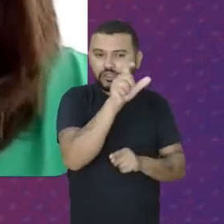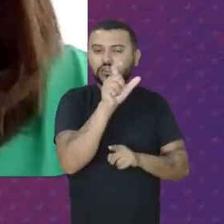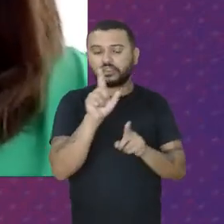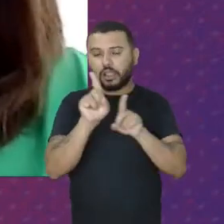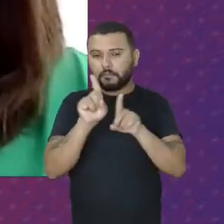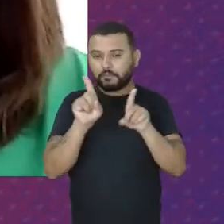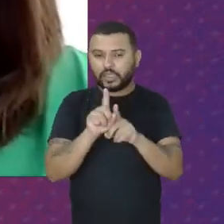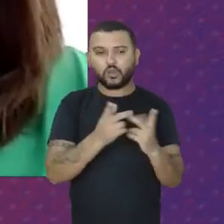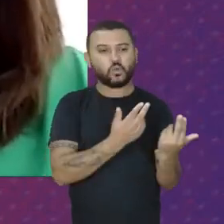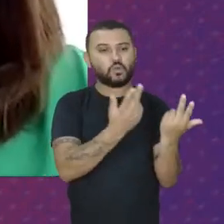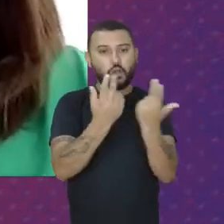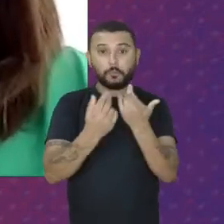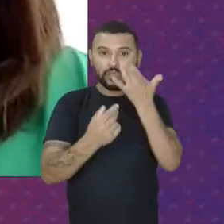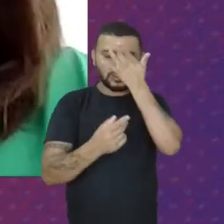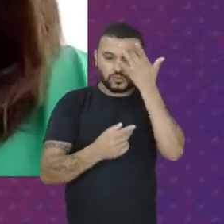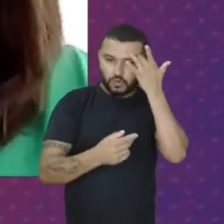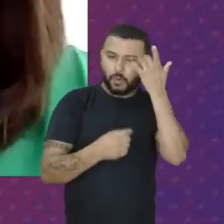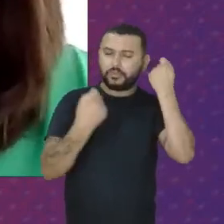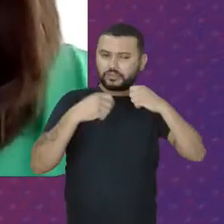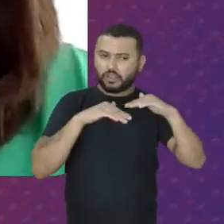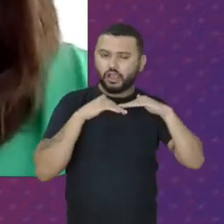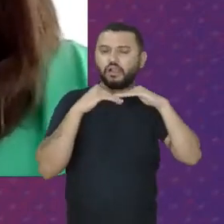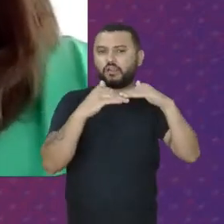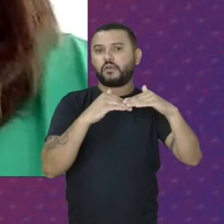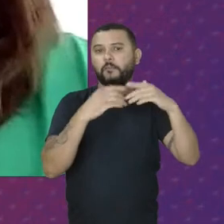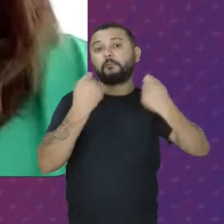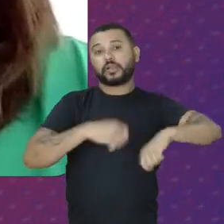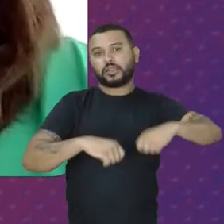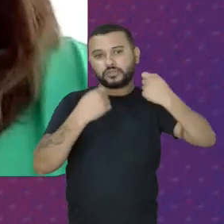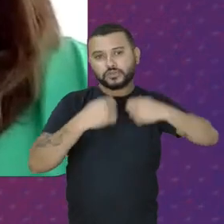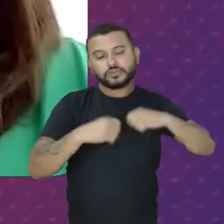pessoa. Entretanto, você precisa